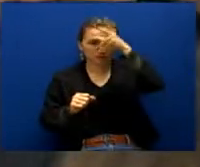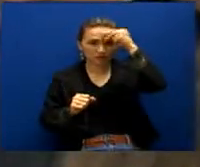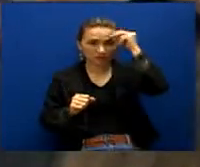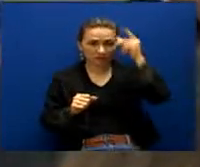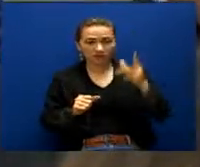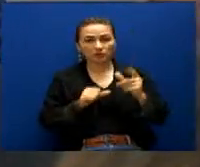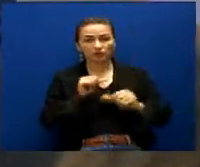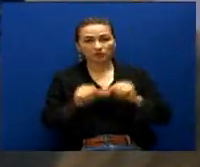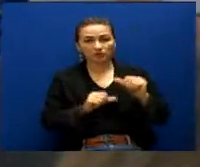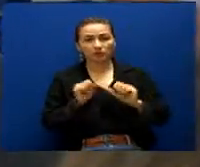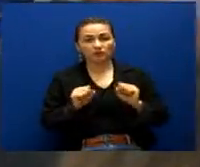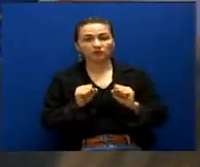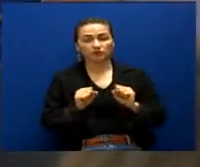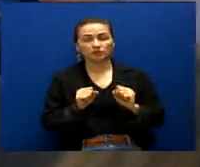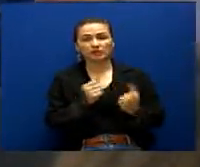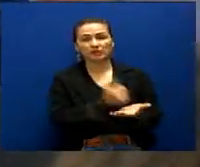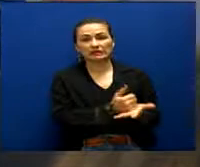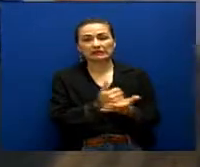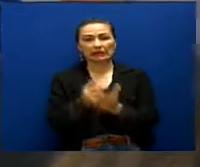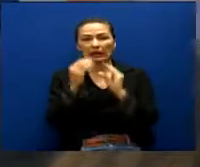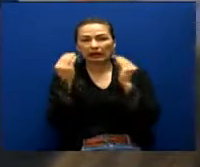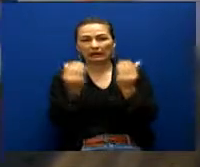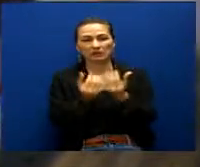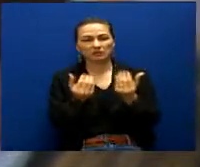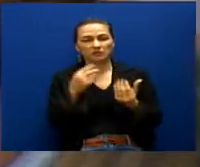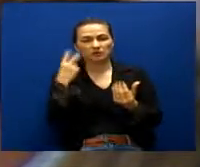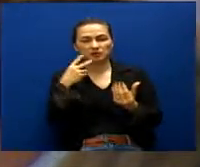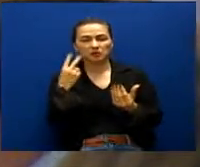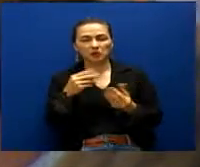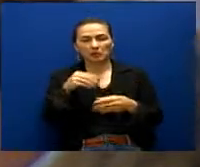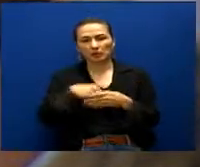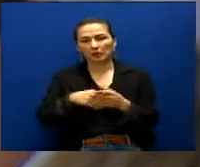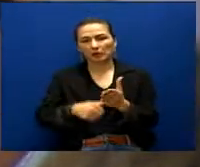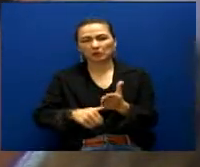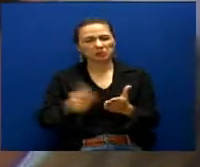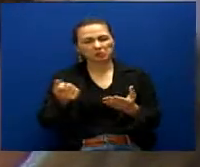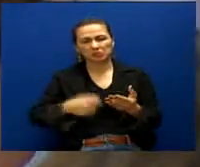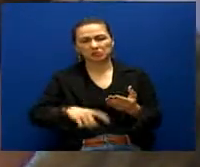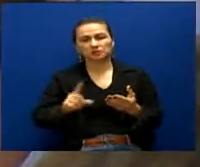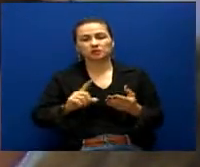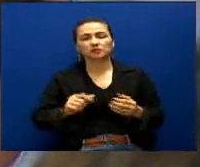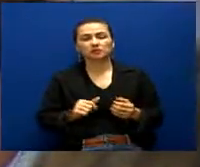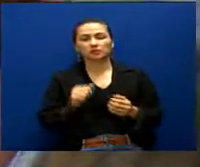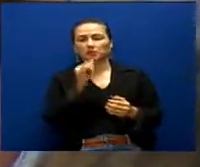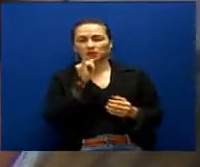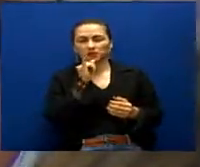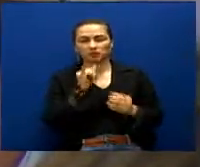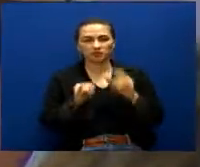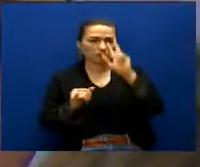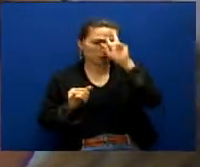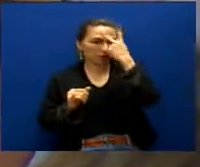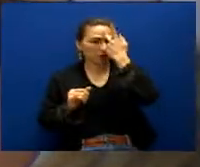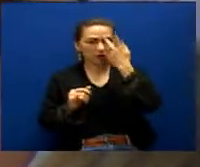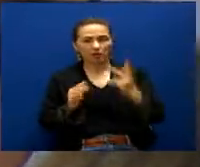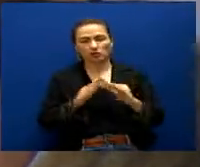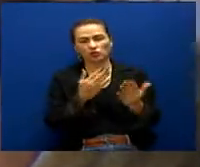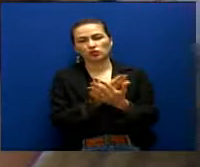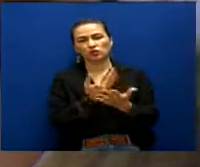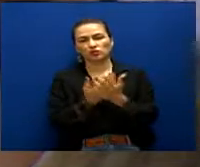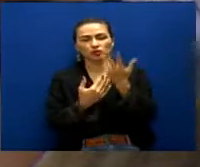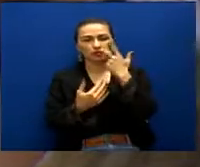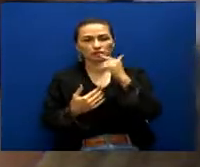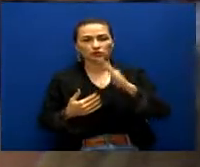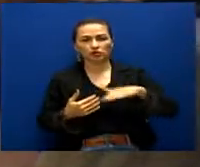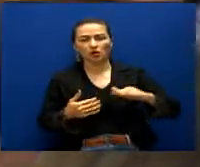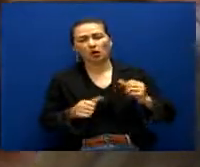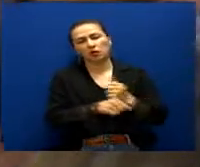por aqui. Assim, mudei de ideia, não quero mais construir 1.000 creches, sei lá, estou inventando um número aqui, tá,